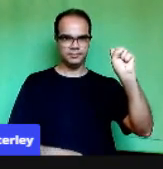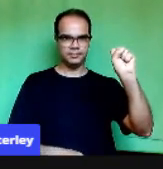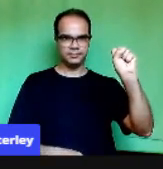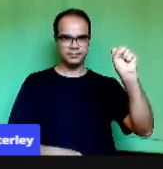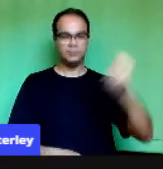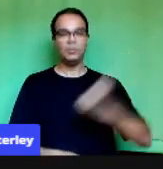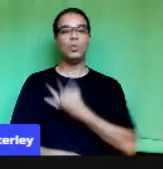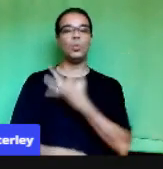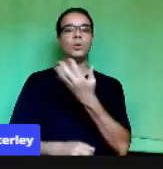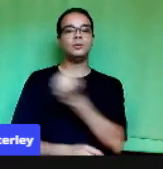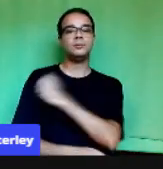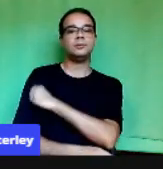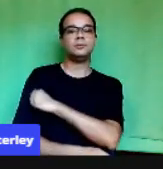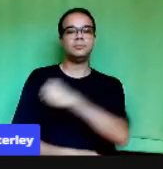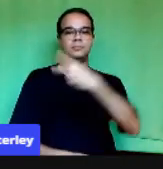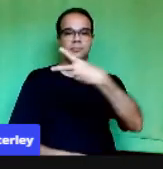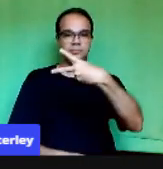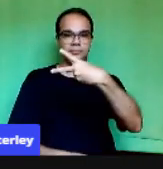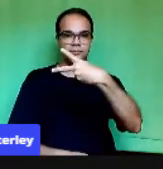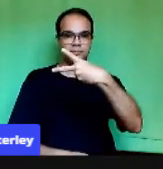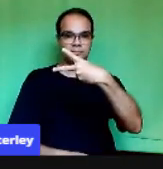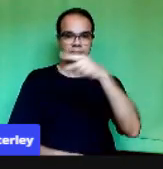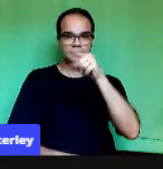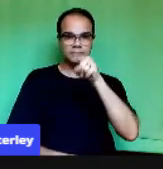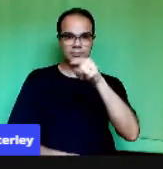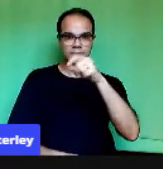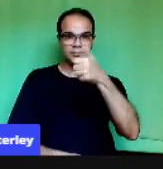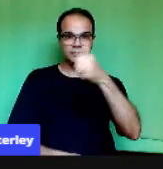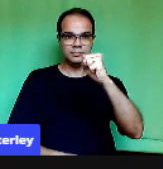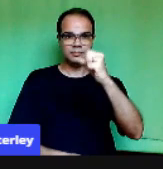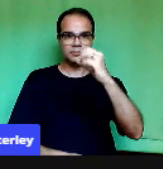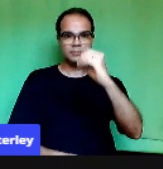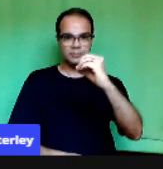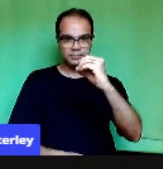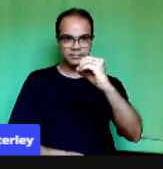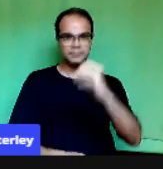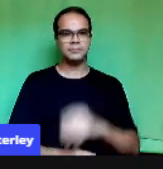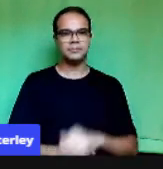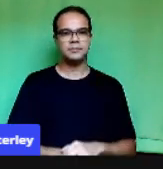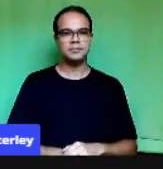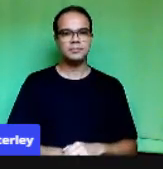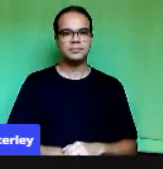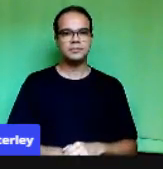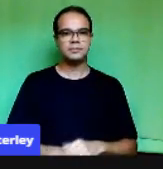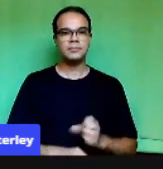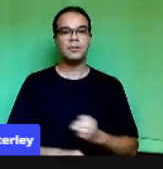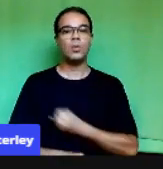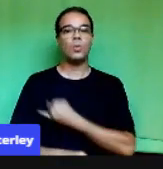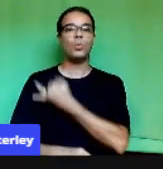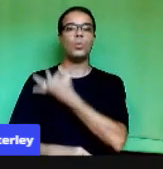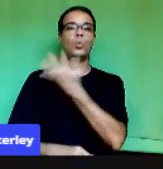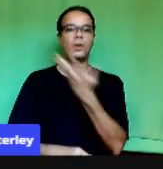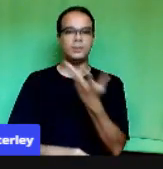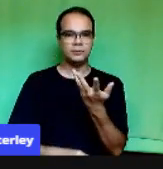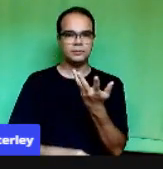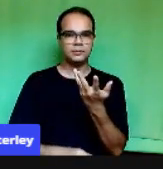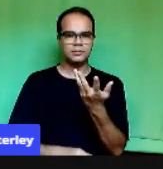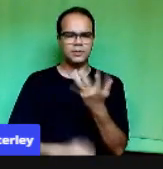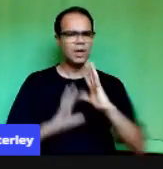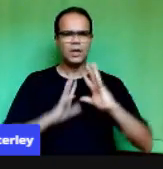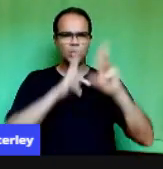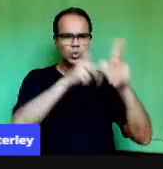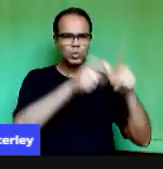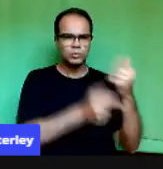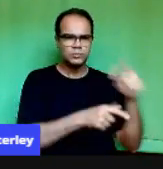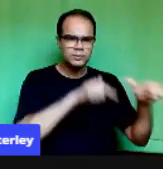2.180 alunos e temos nesse corpo, que eu vou dizer somente dos professores, 291 profissionais, que são os